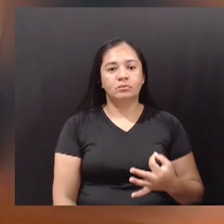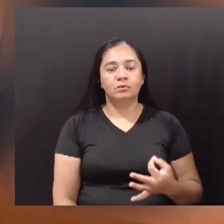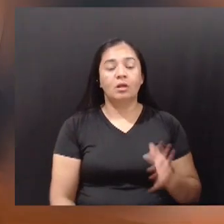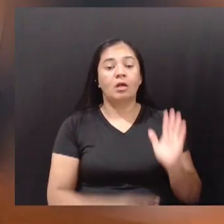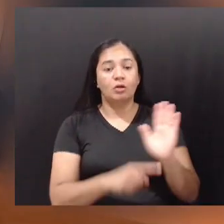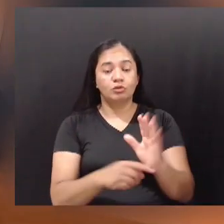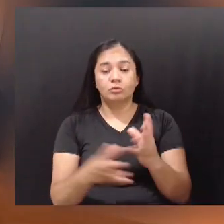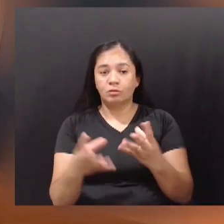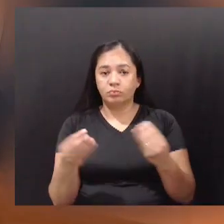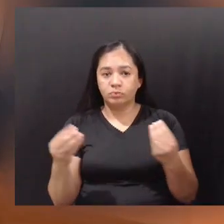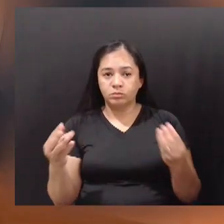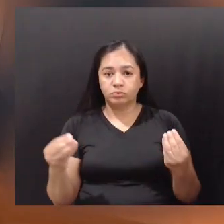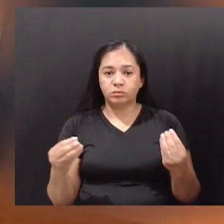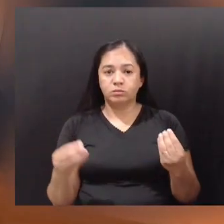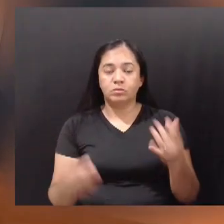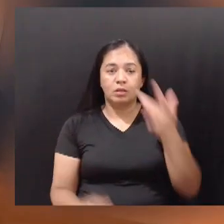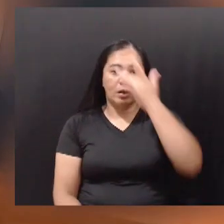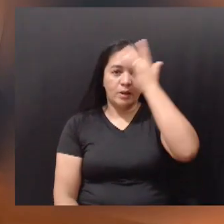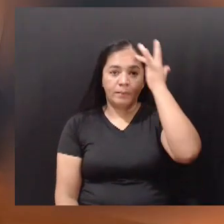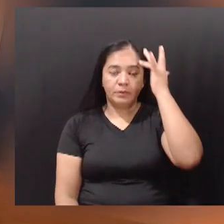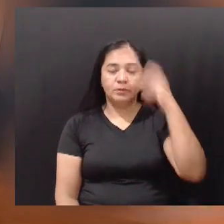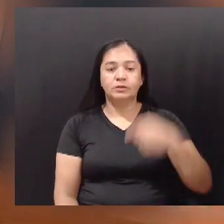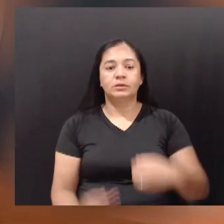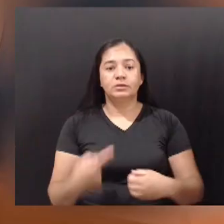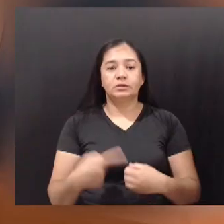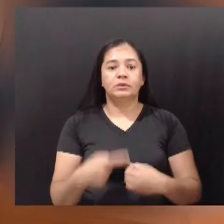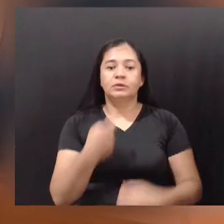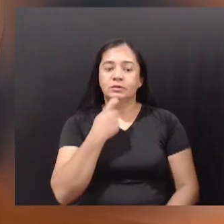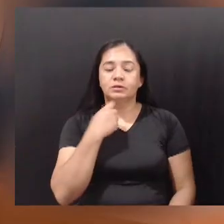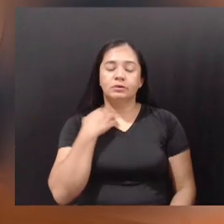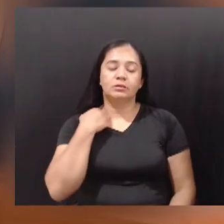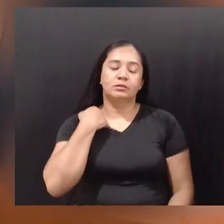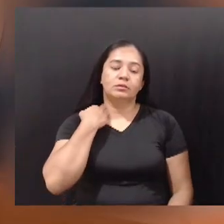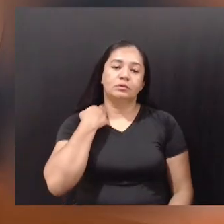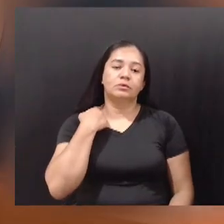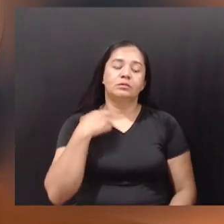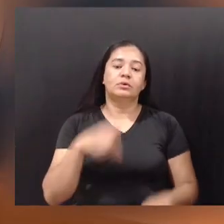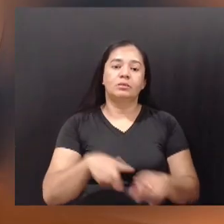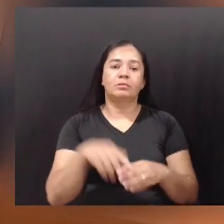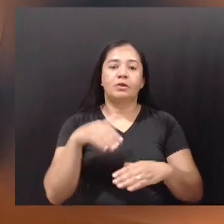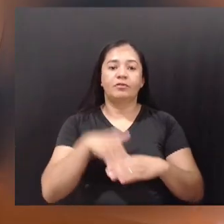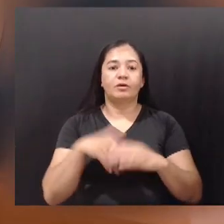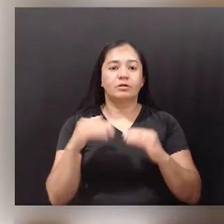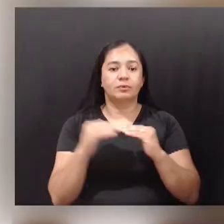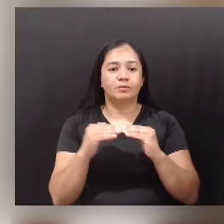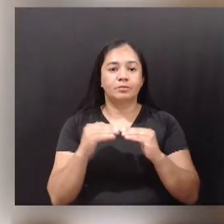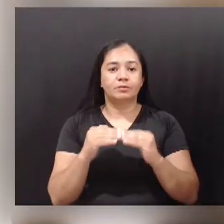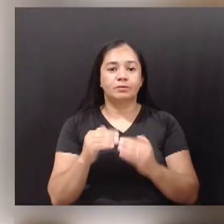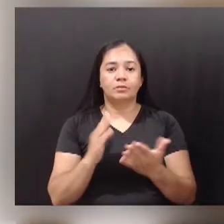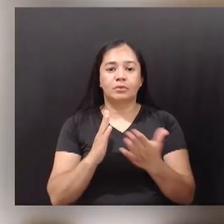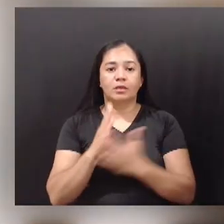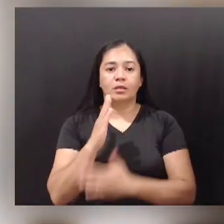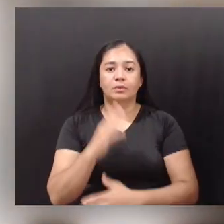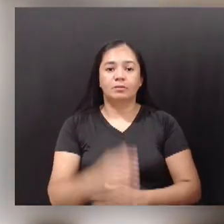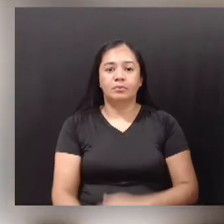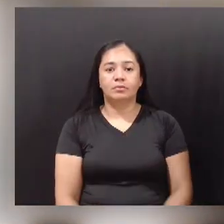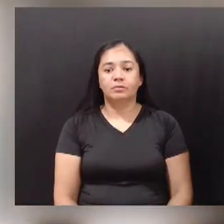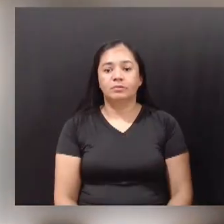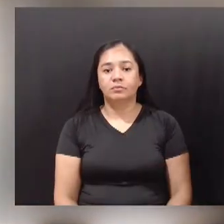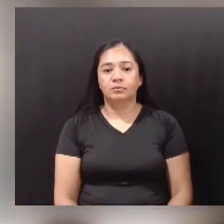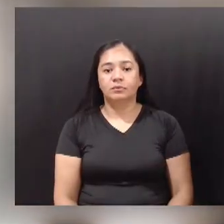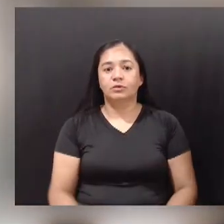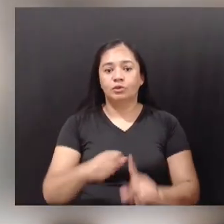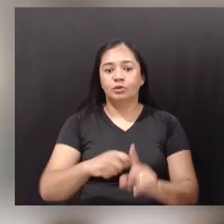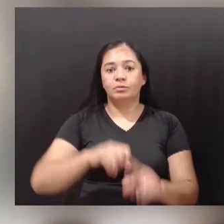muito as pessoas aqui na cidade de Campinas, e também voto favorável. Aprovado o item 6. Em junho deste ano,